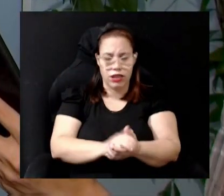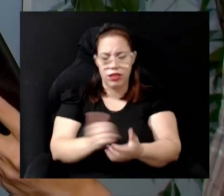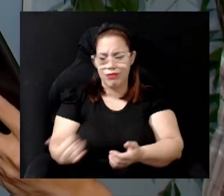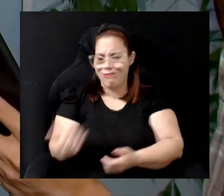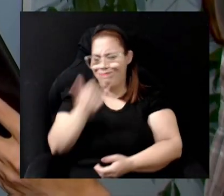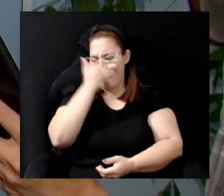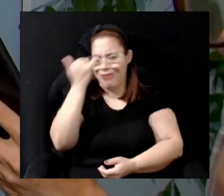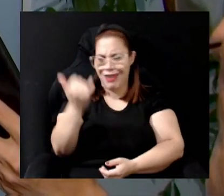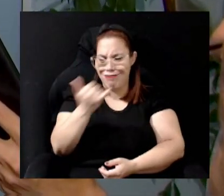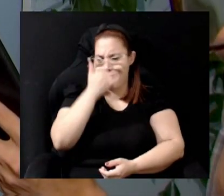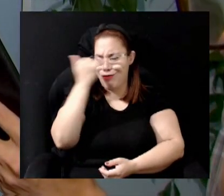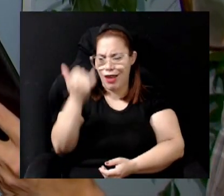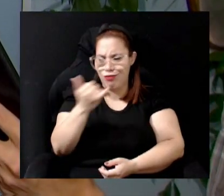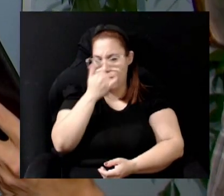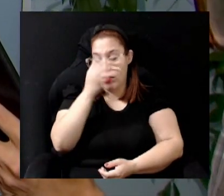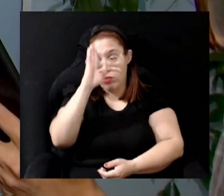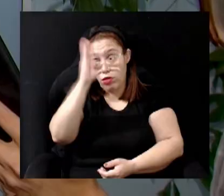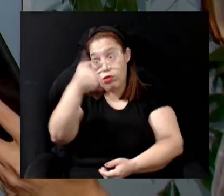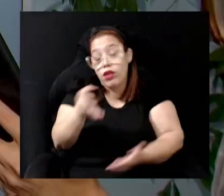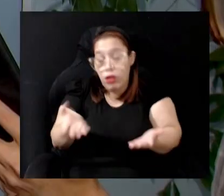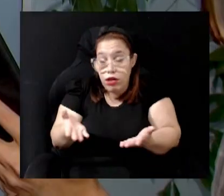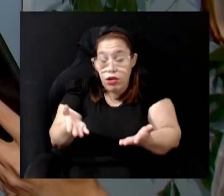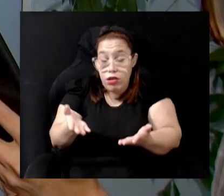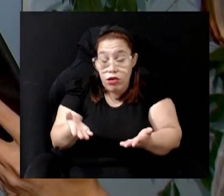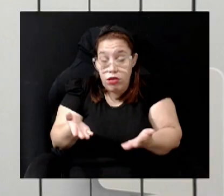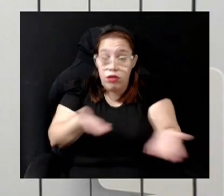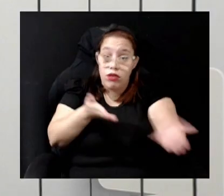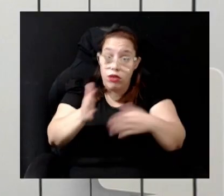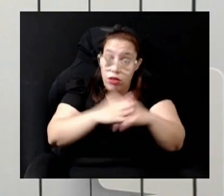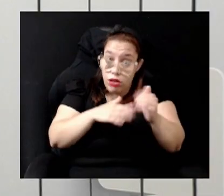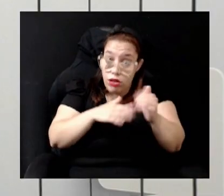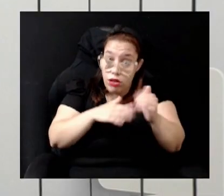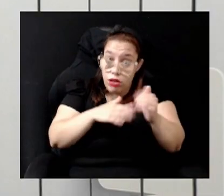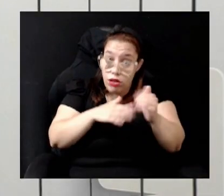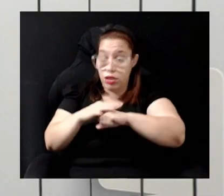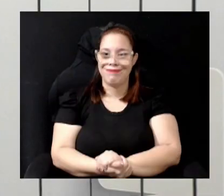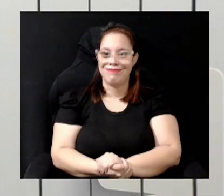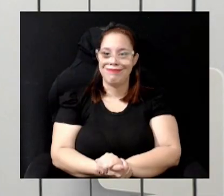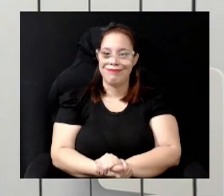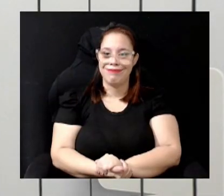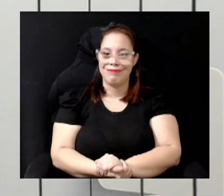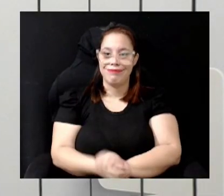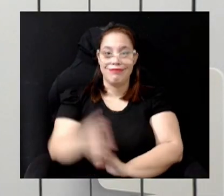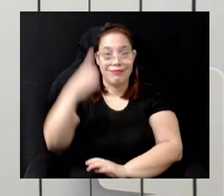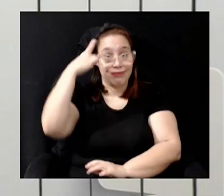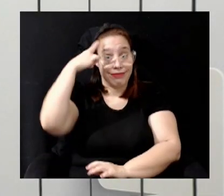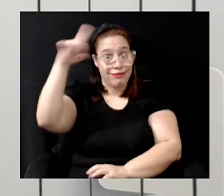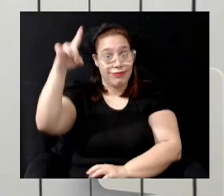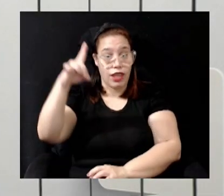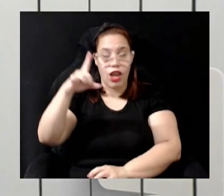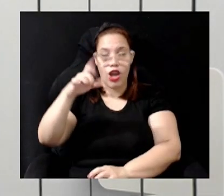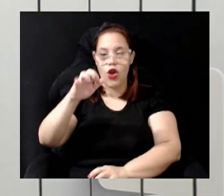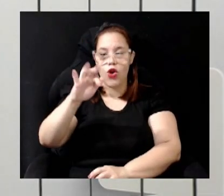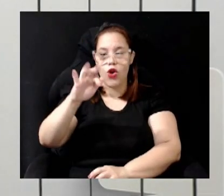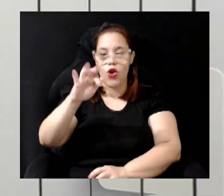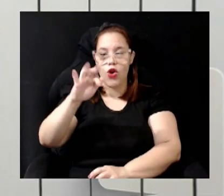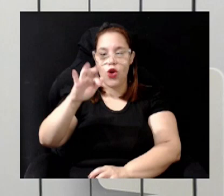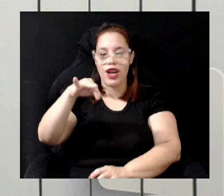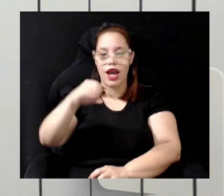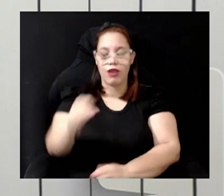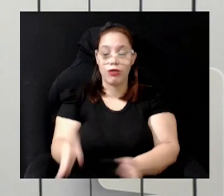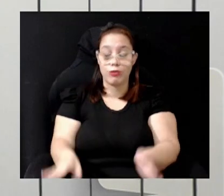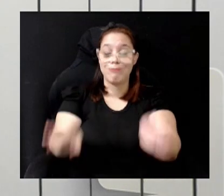a prioridade, obviamente, é tentar tratar esses doentes. O Dia de Finados está chegando e